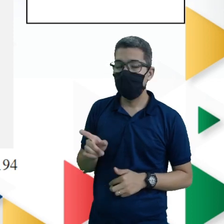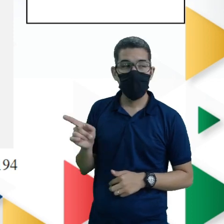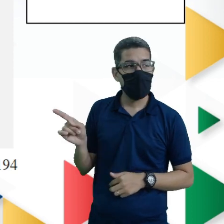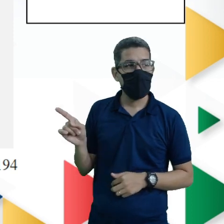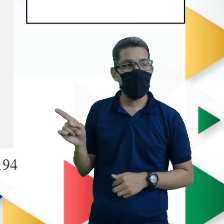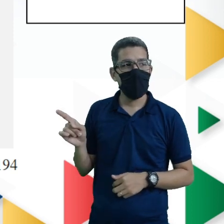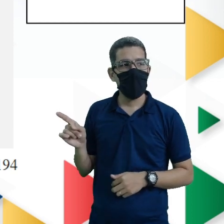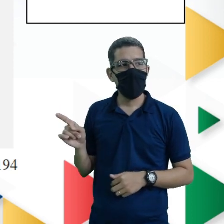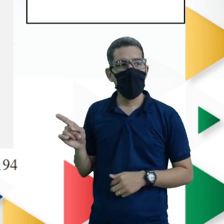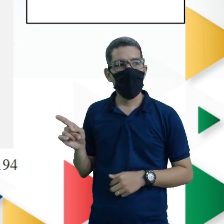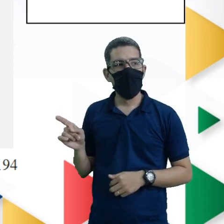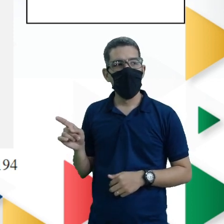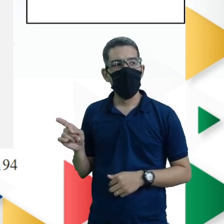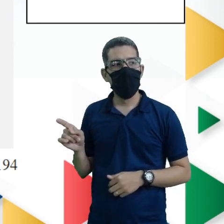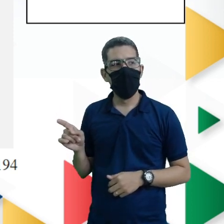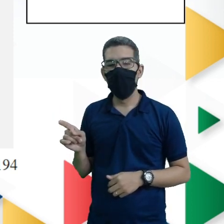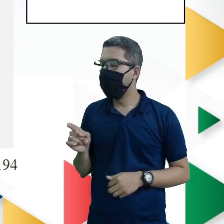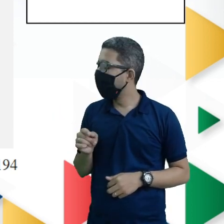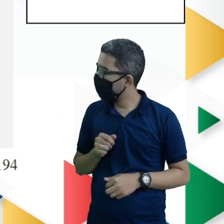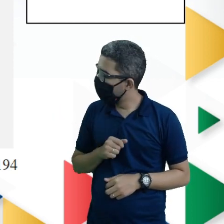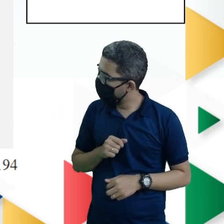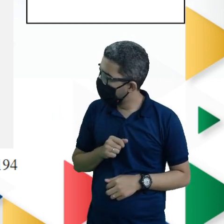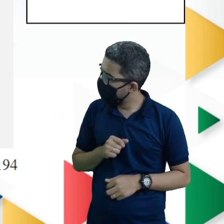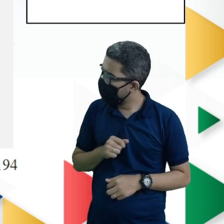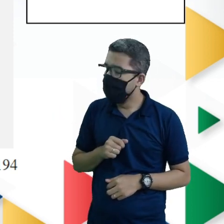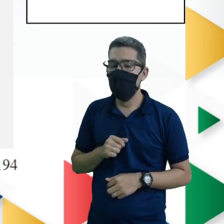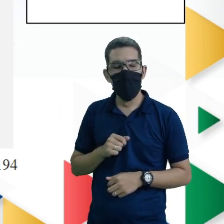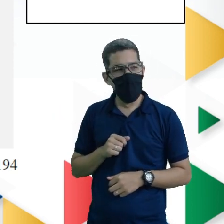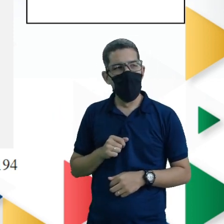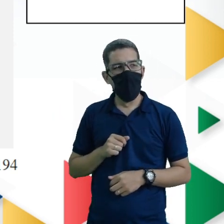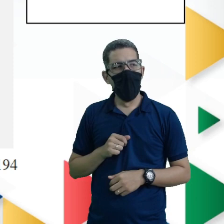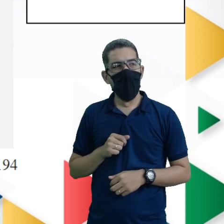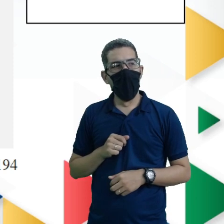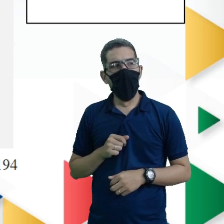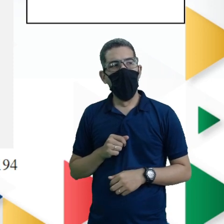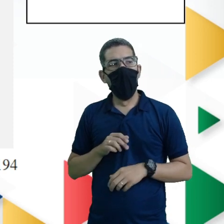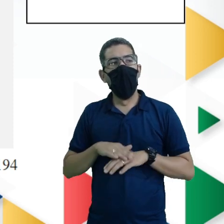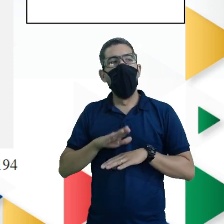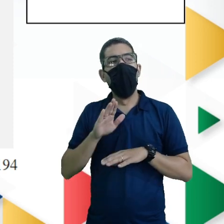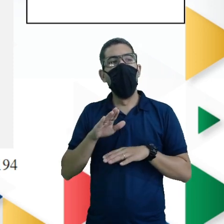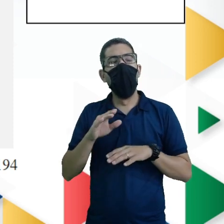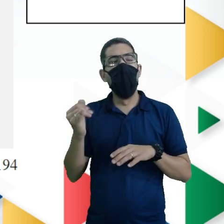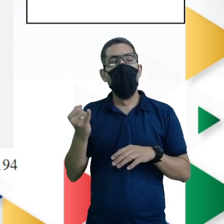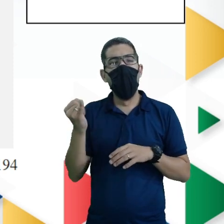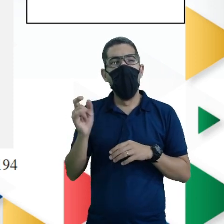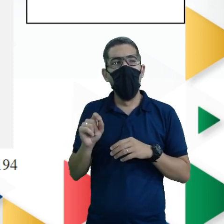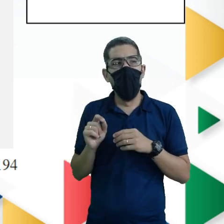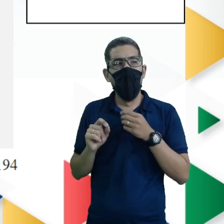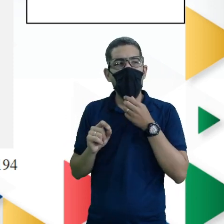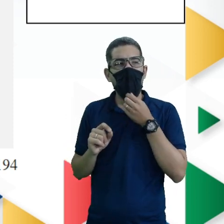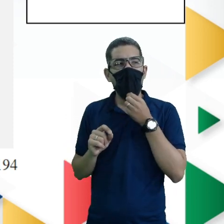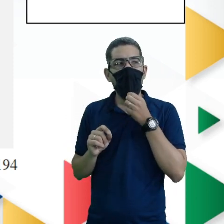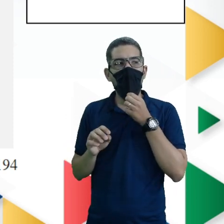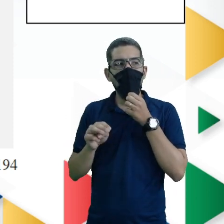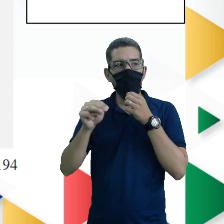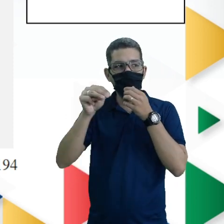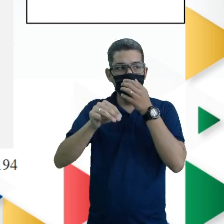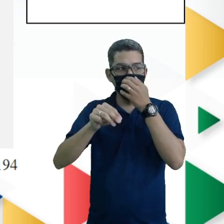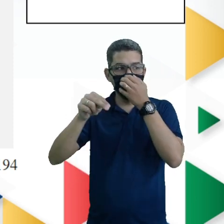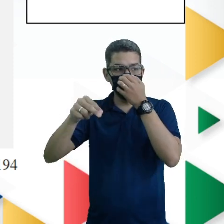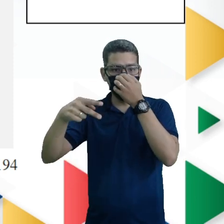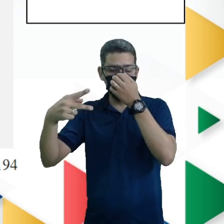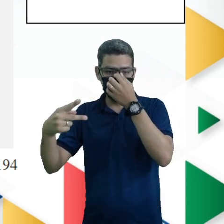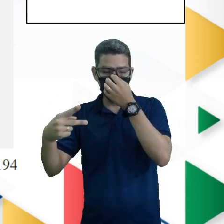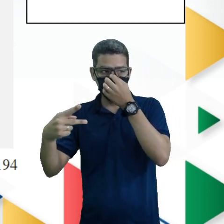abertura do menor ângulo e essa é a abertura do maior ângulo, tá bom? Então o que vale, na verdade, é que o ângulo MNP